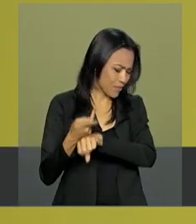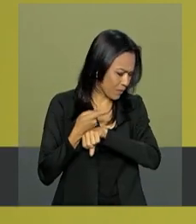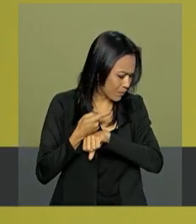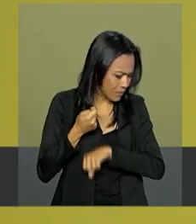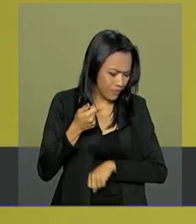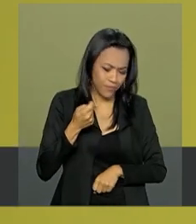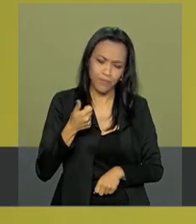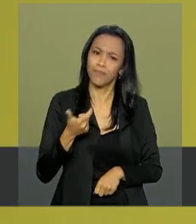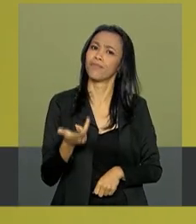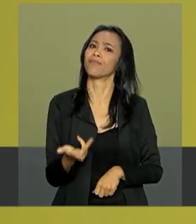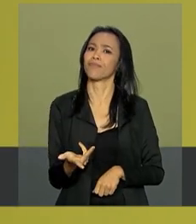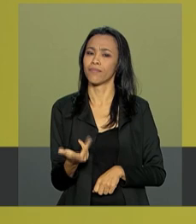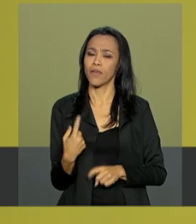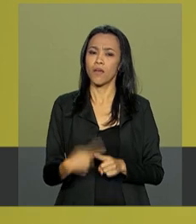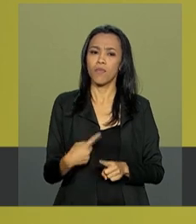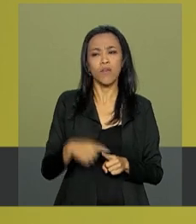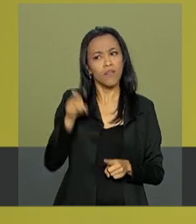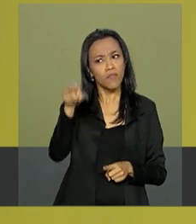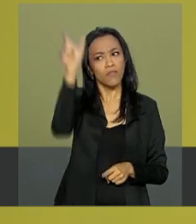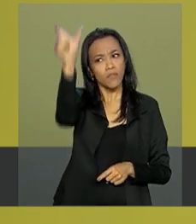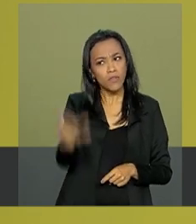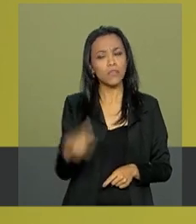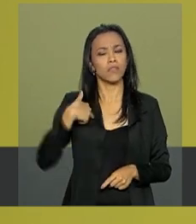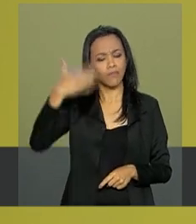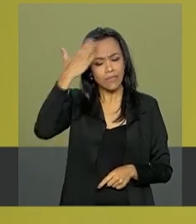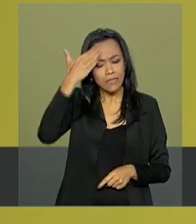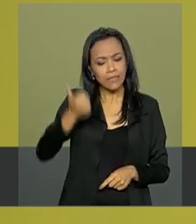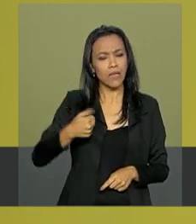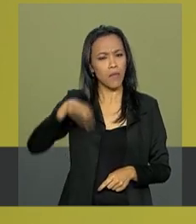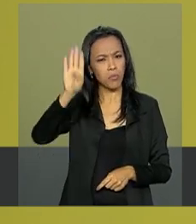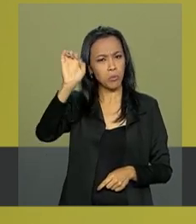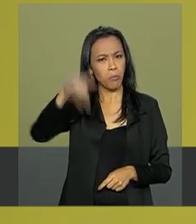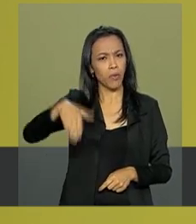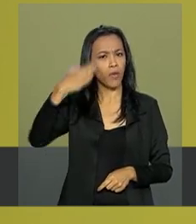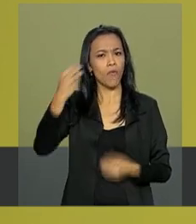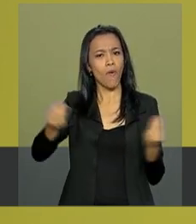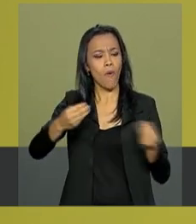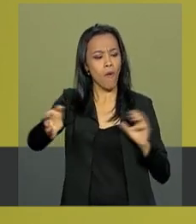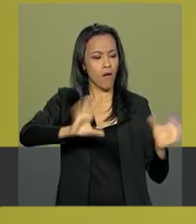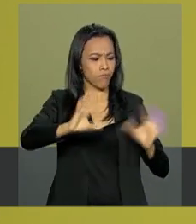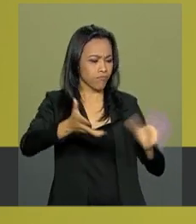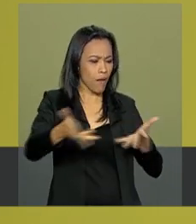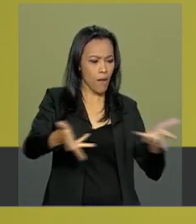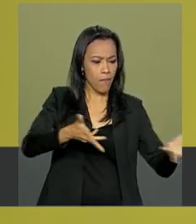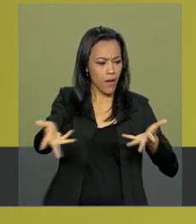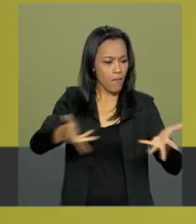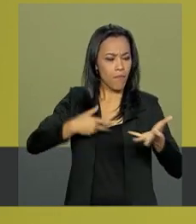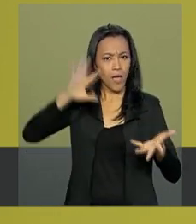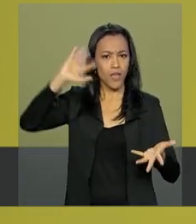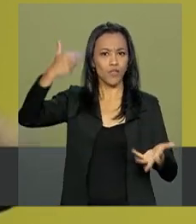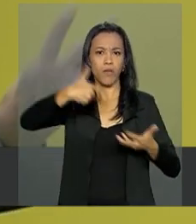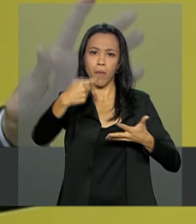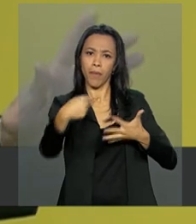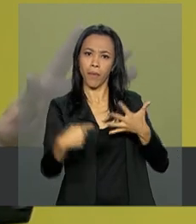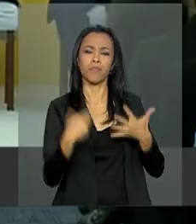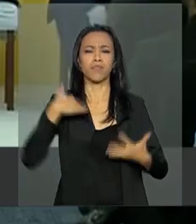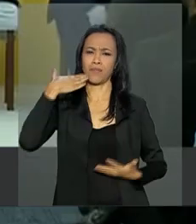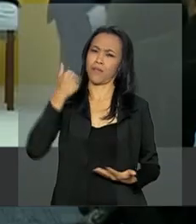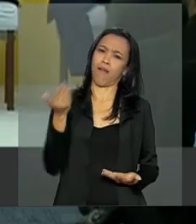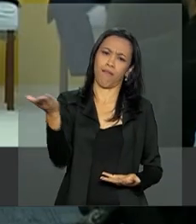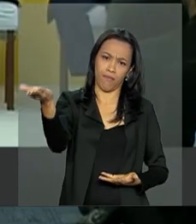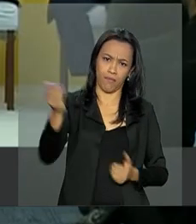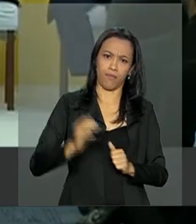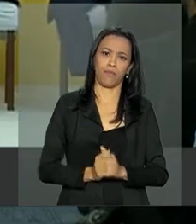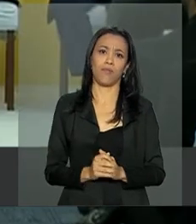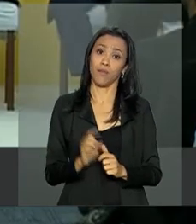certa e seguramente você saberá conduzir isto com uma maestria extraordinária. Não só porque